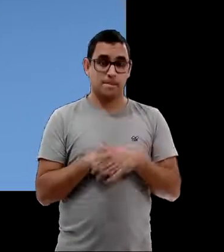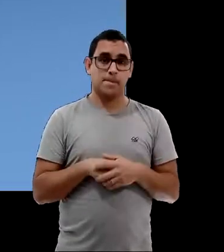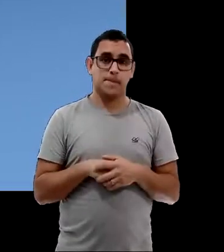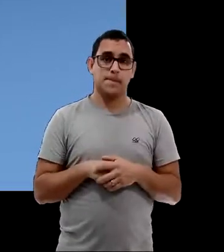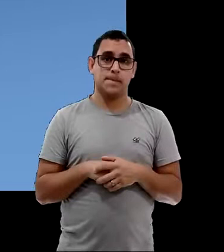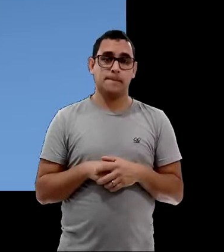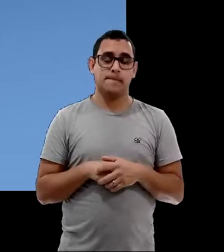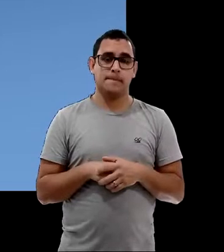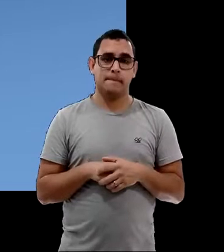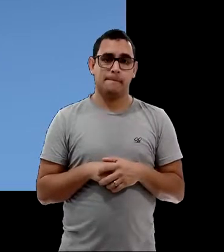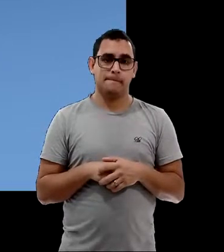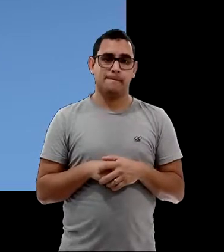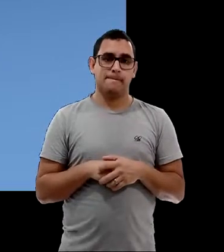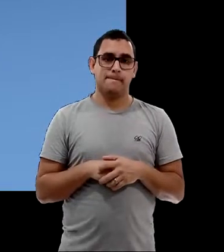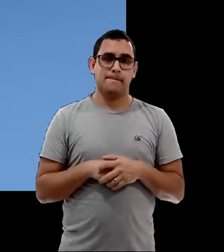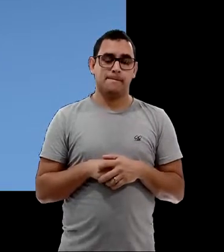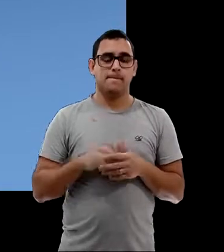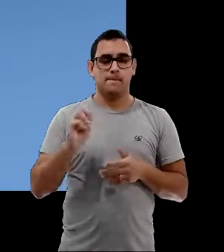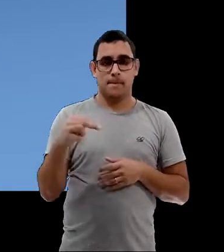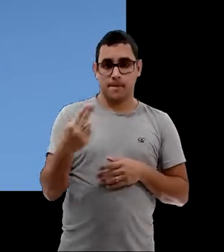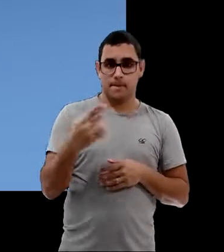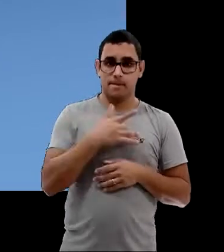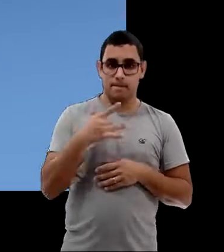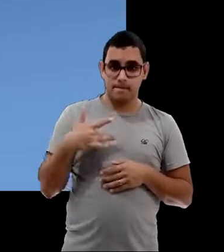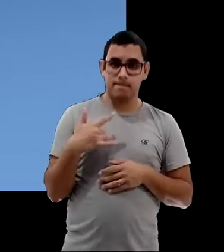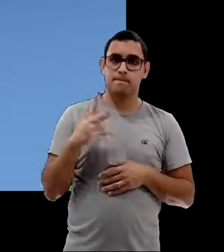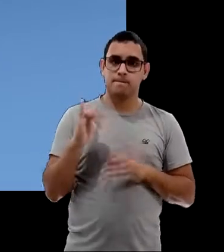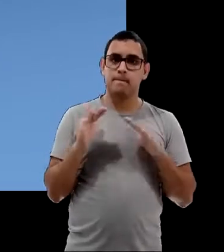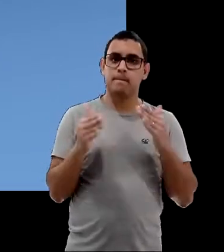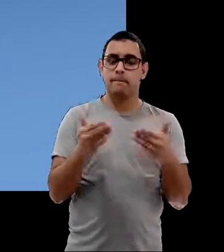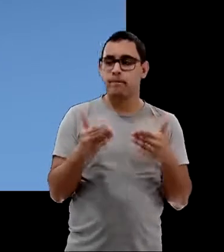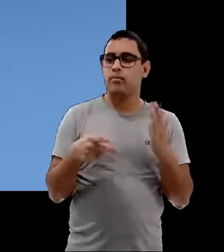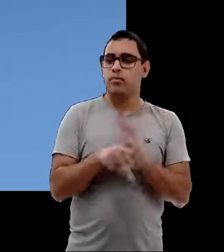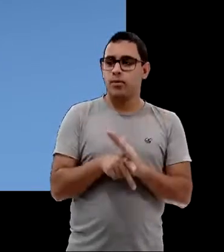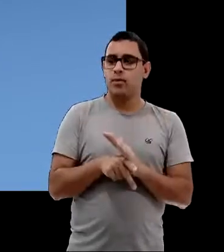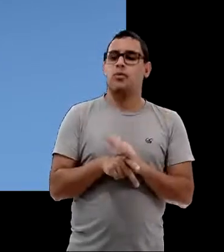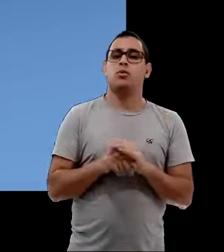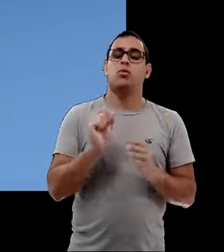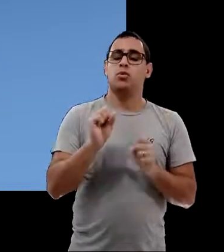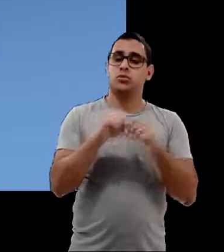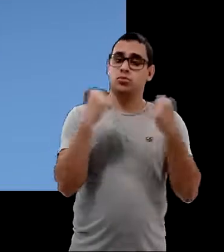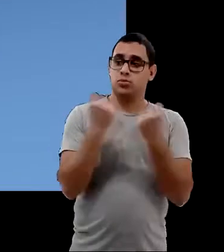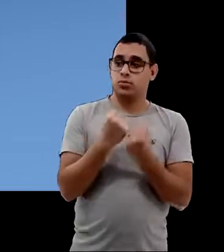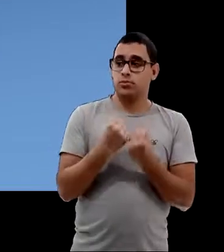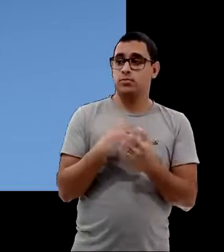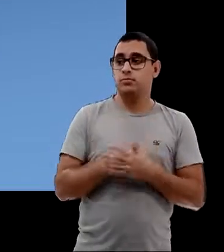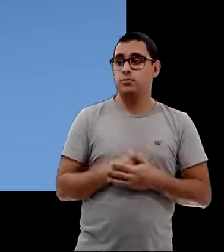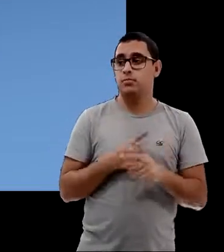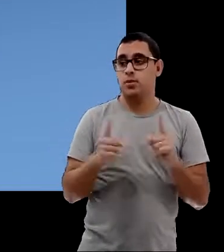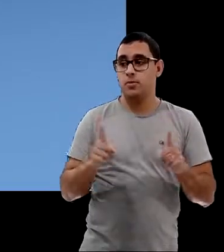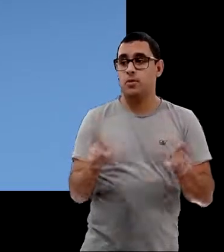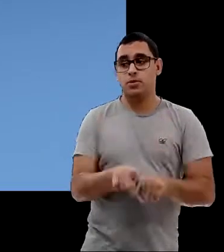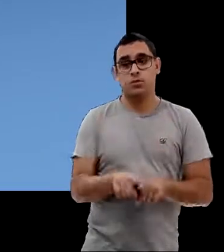educacional ou de saúde, vai afetar diretamente a